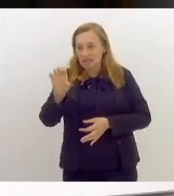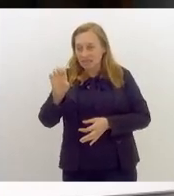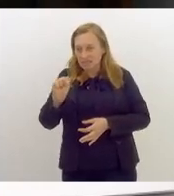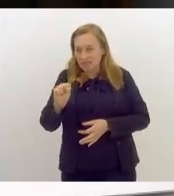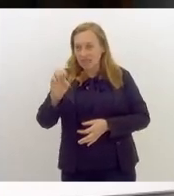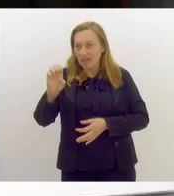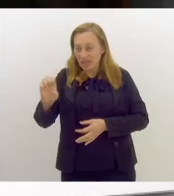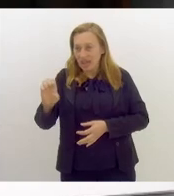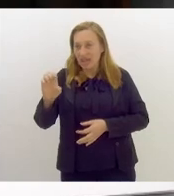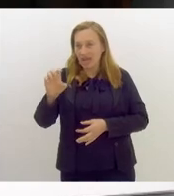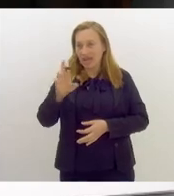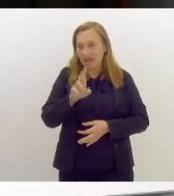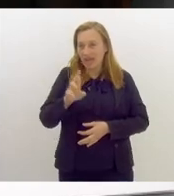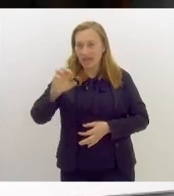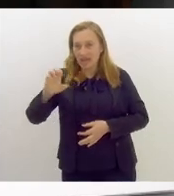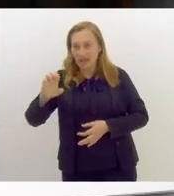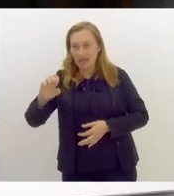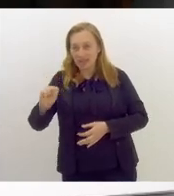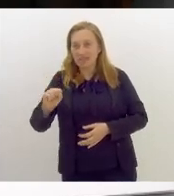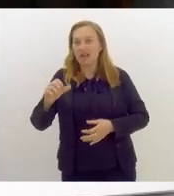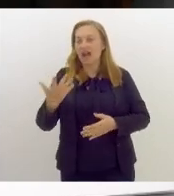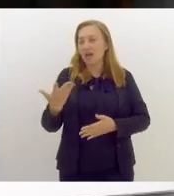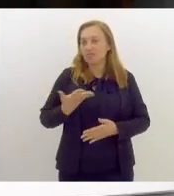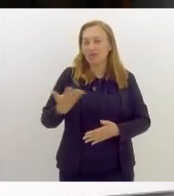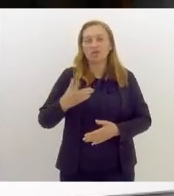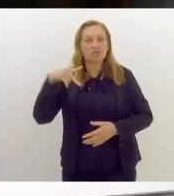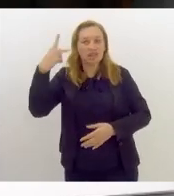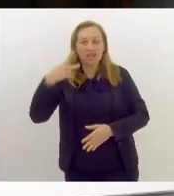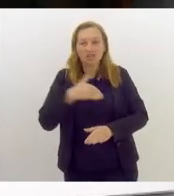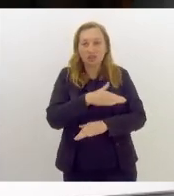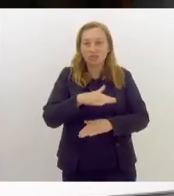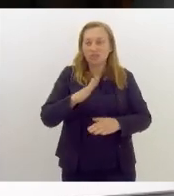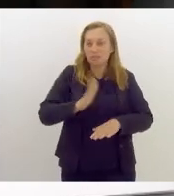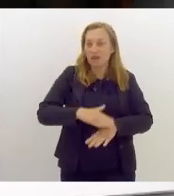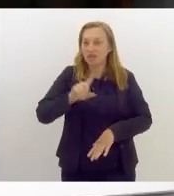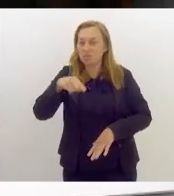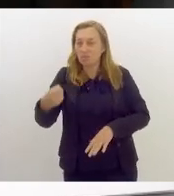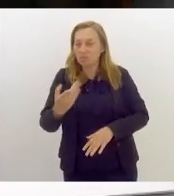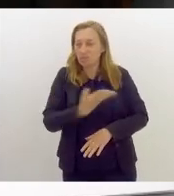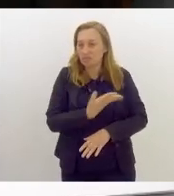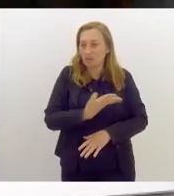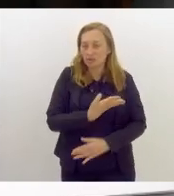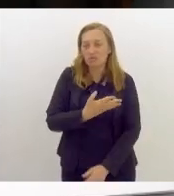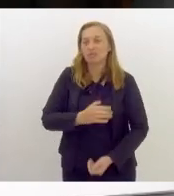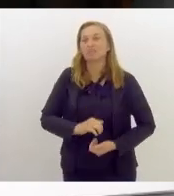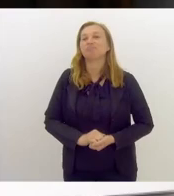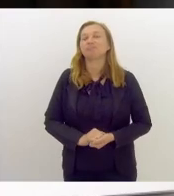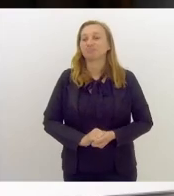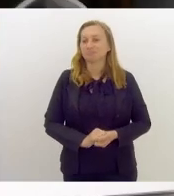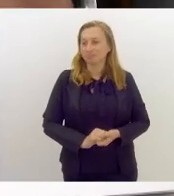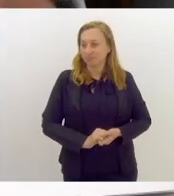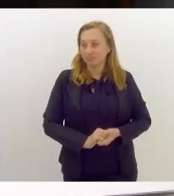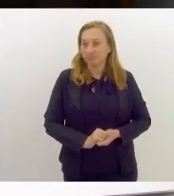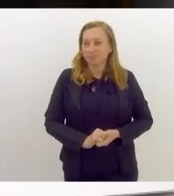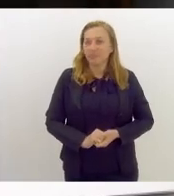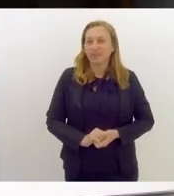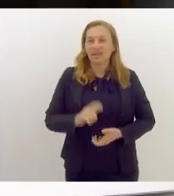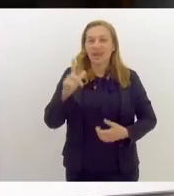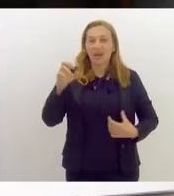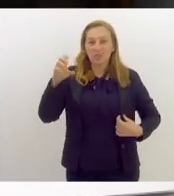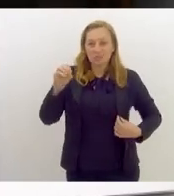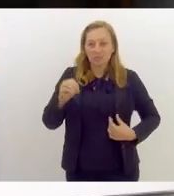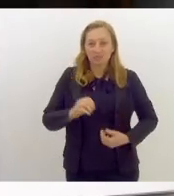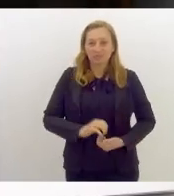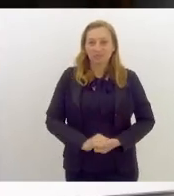amigos vereadores presentes tem mais autoridades senhoras e senhores Léo